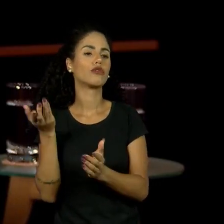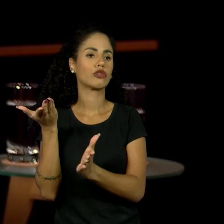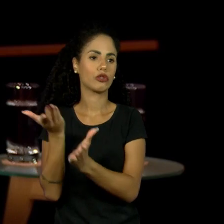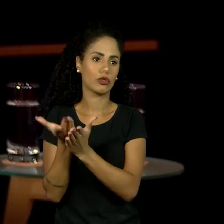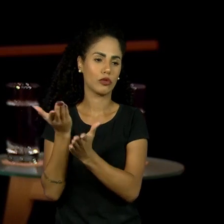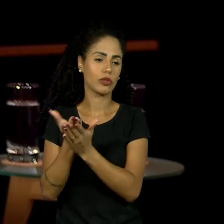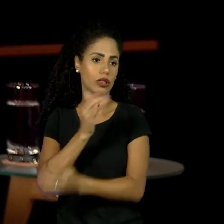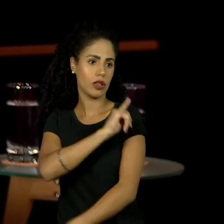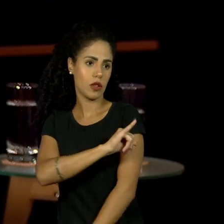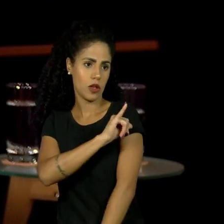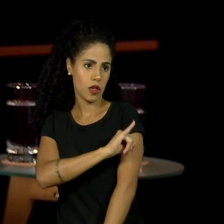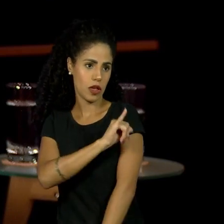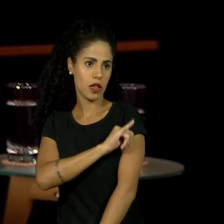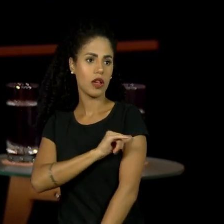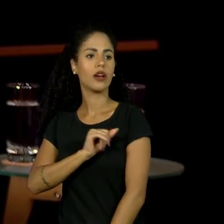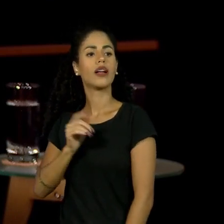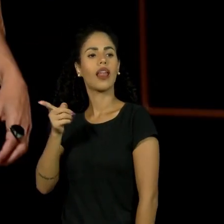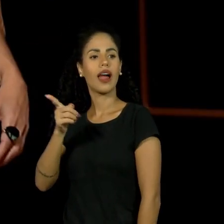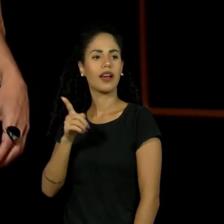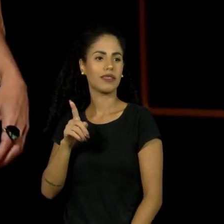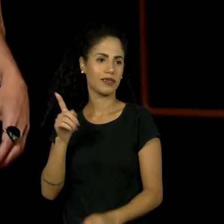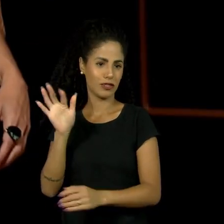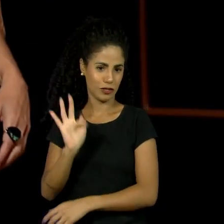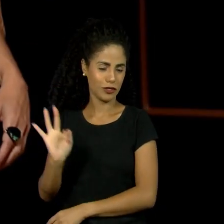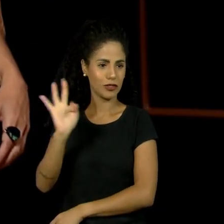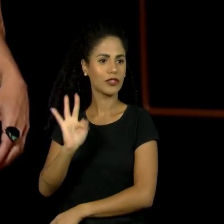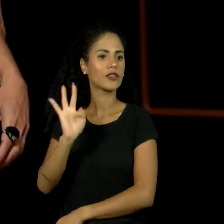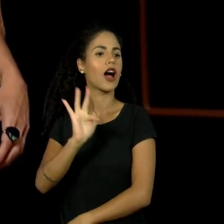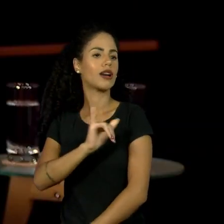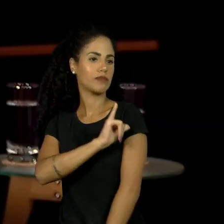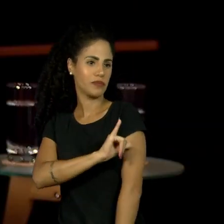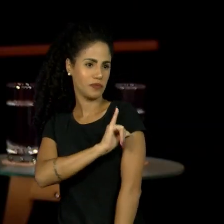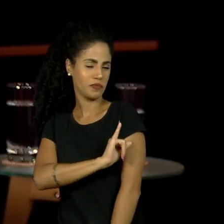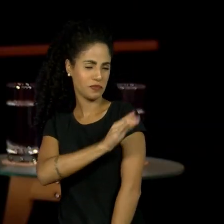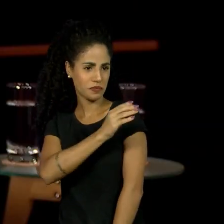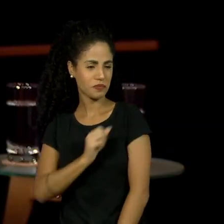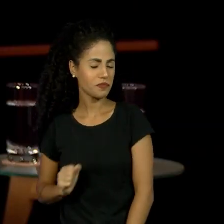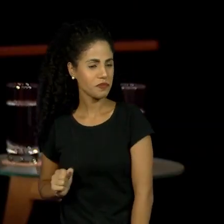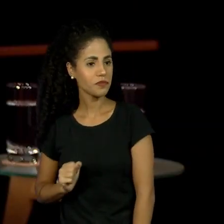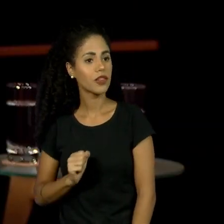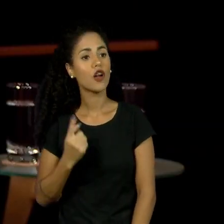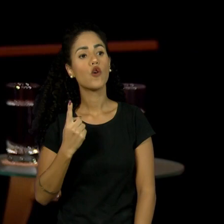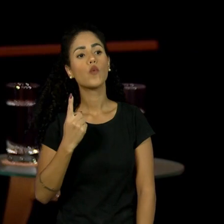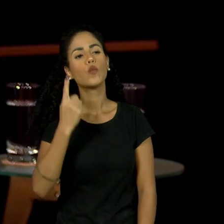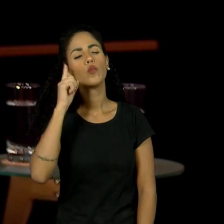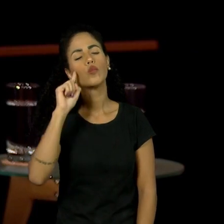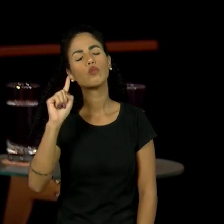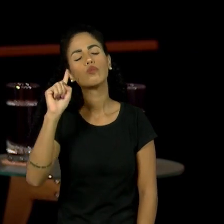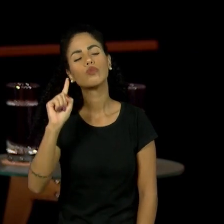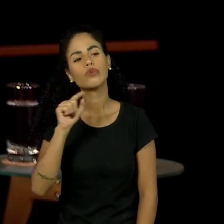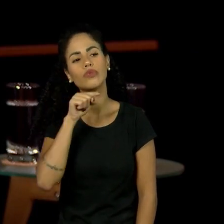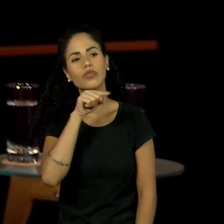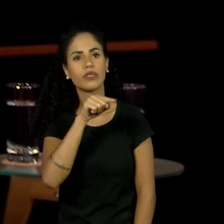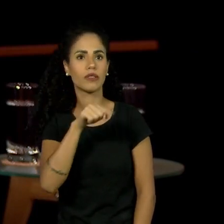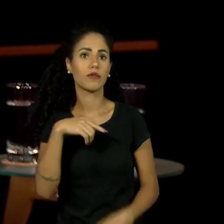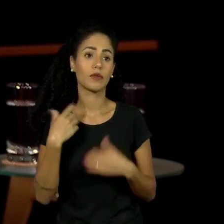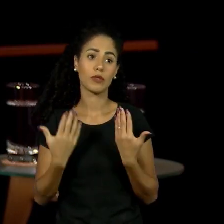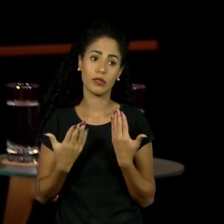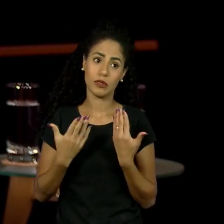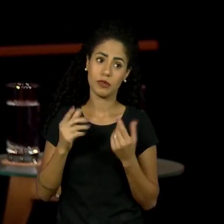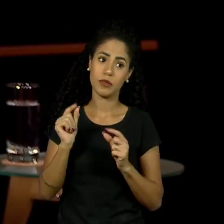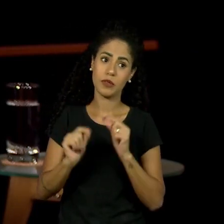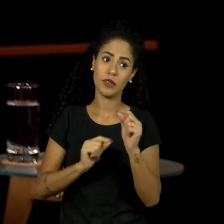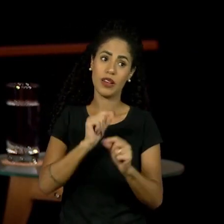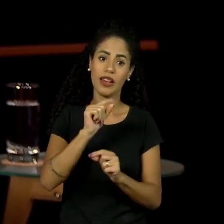no Rio de Janeiro, na Unirio, né? No Rio de Janeiro. Na Unirio. E lá, um dia, diz a lenda que você estava